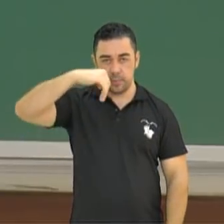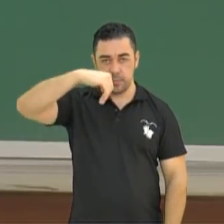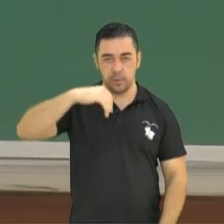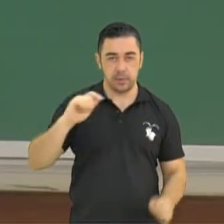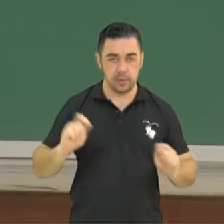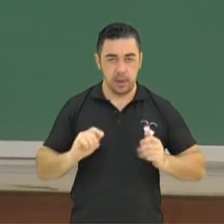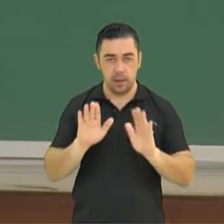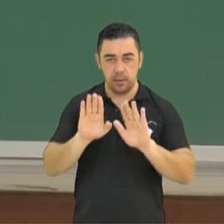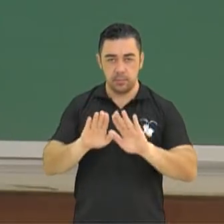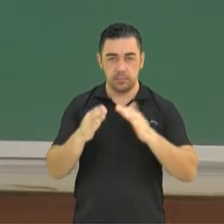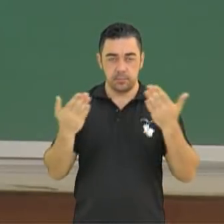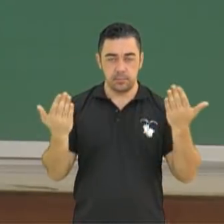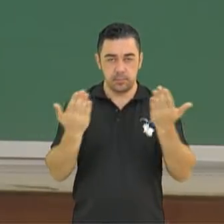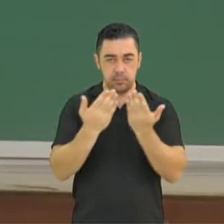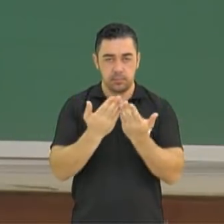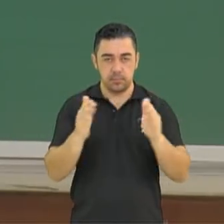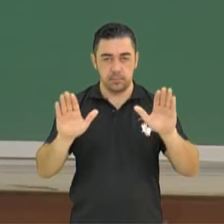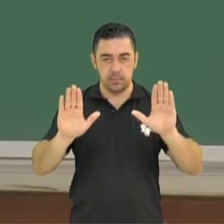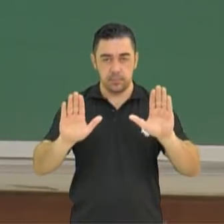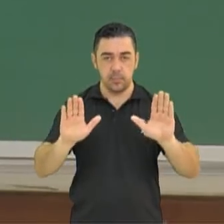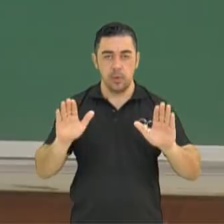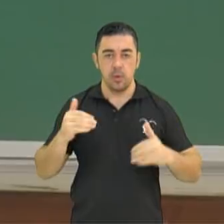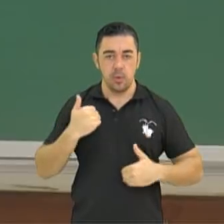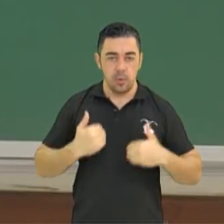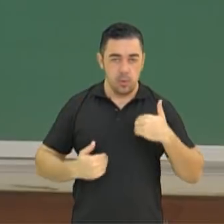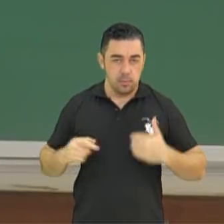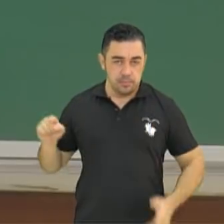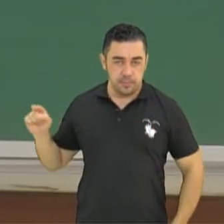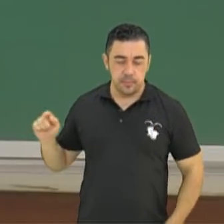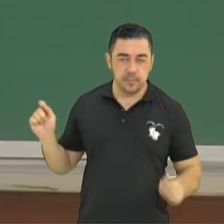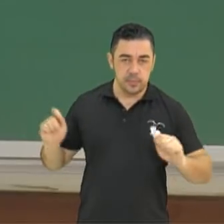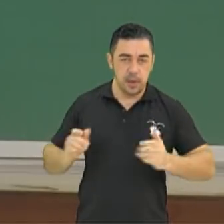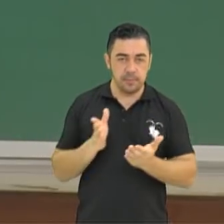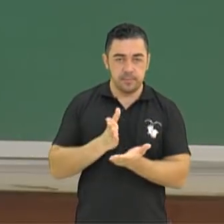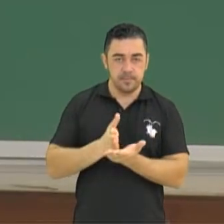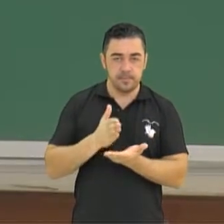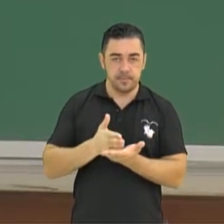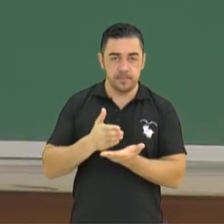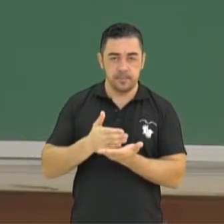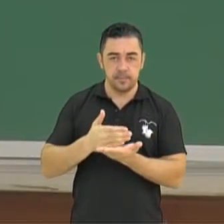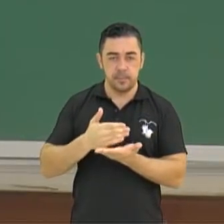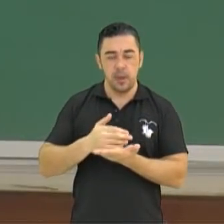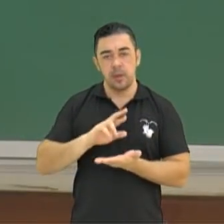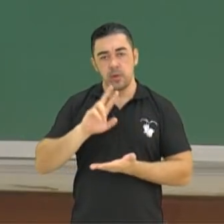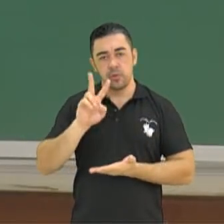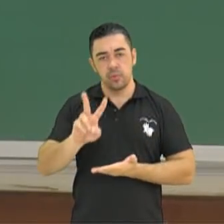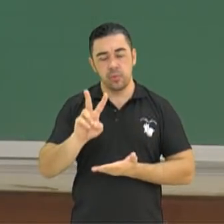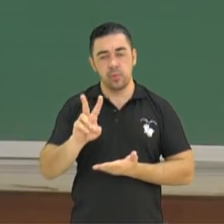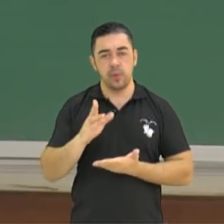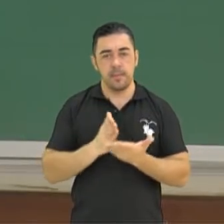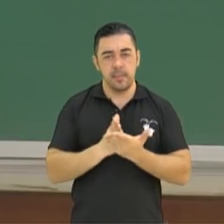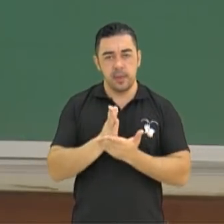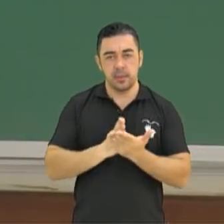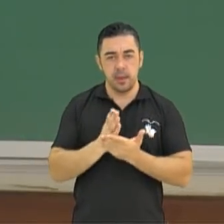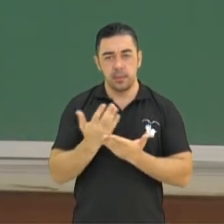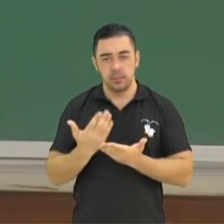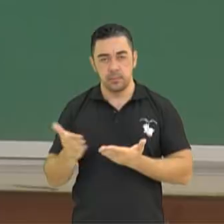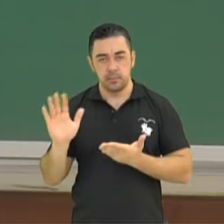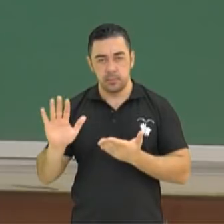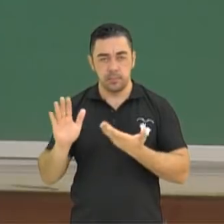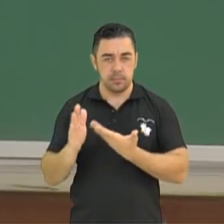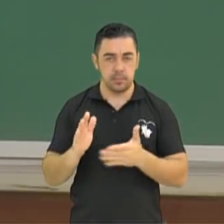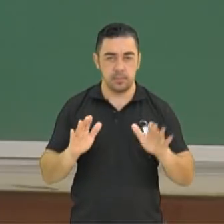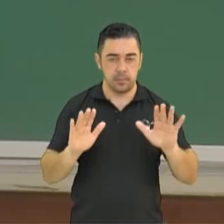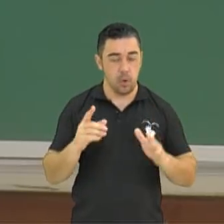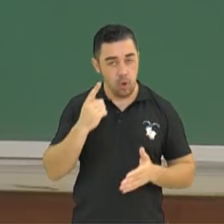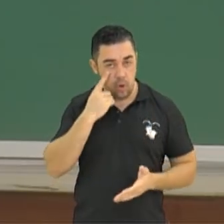duas metades iguais? Então, ó, o corpo do animal pode ser dividido em vários planos, originando duas metades simétricas ou equivalentes.